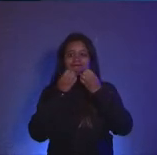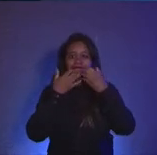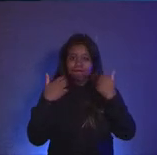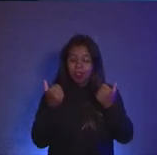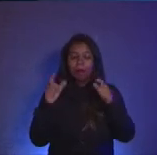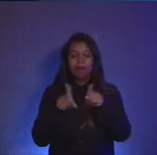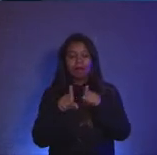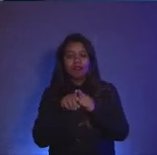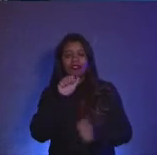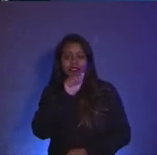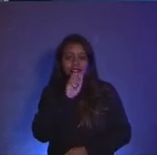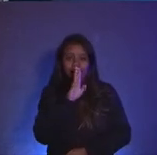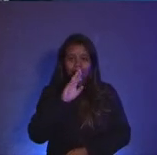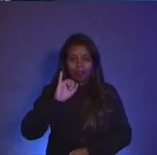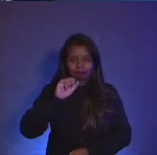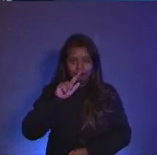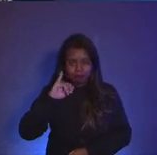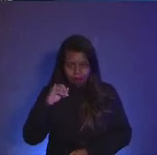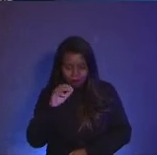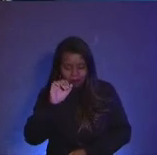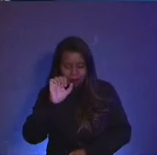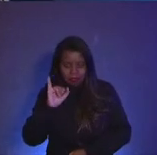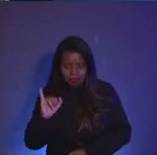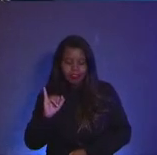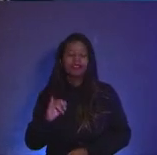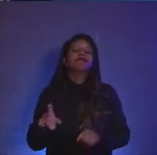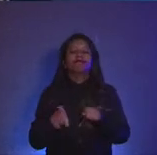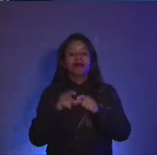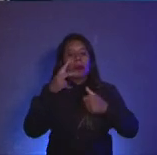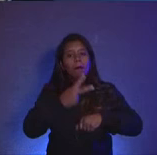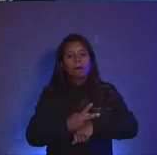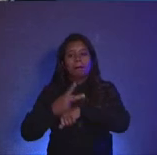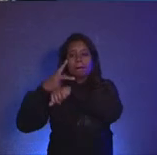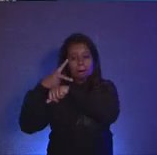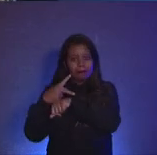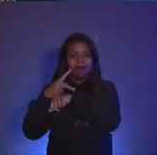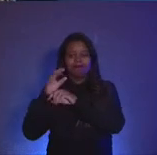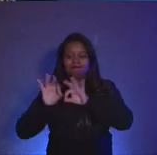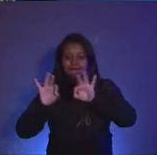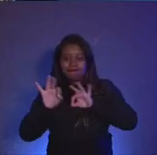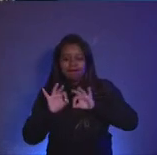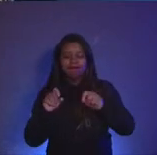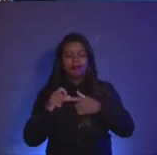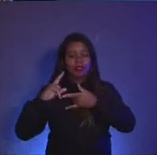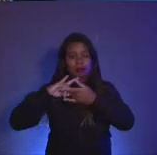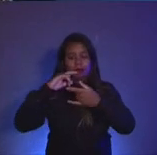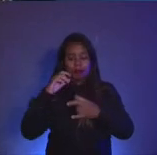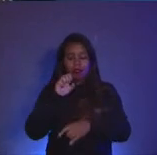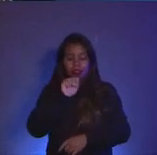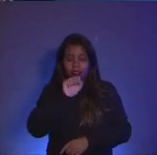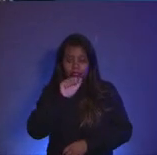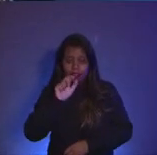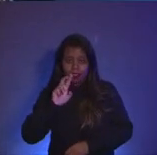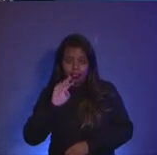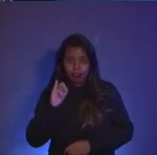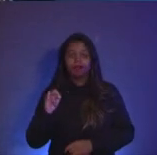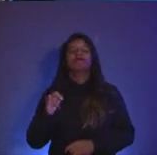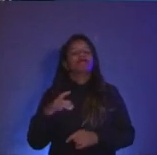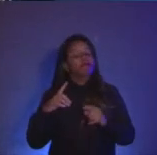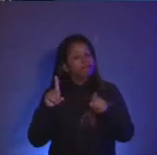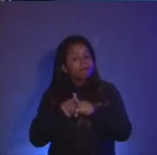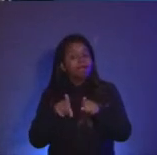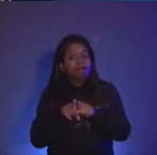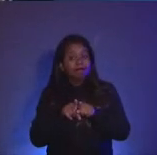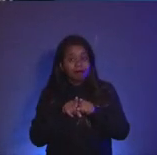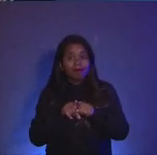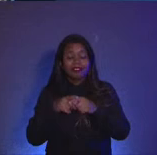Transparência Brasil, que desenvolve com a gente o prêmio Cláudio Weber Abramo. A Python Software Foundation. A Tableau, que nesse ano também